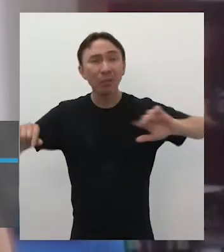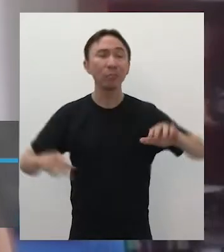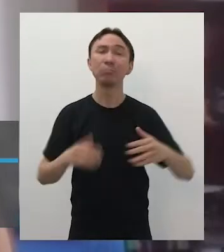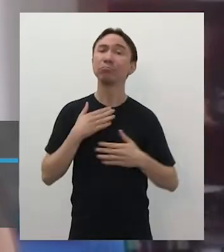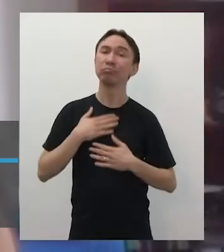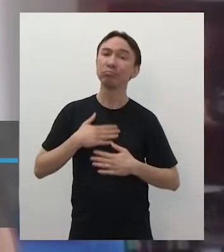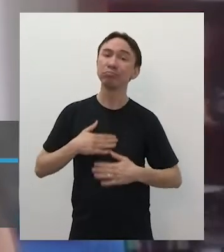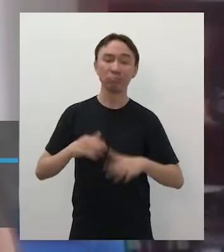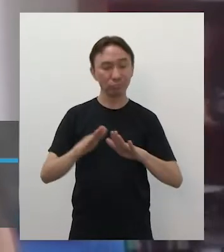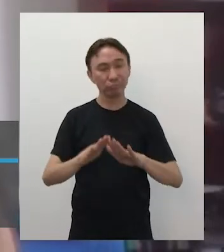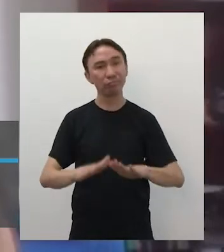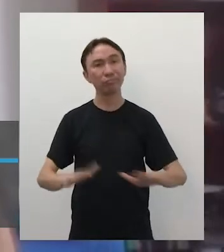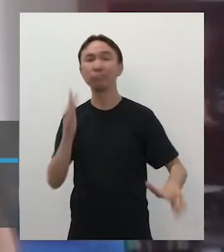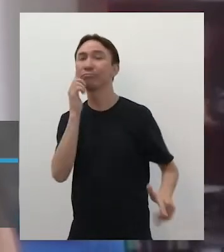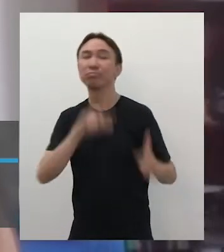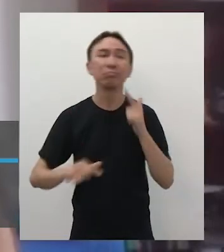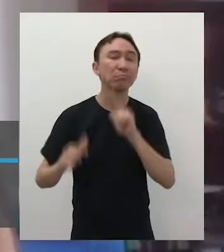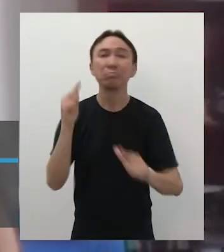ou minimamente